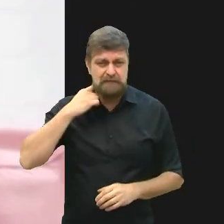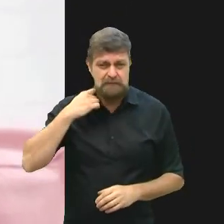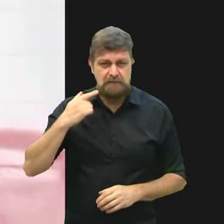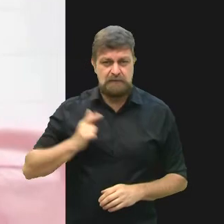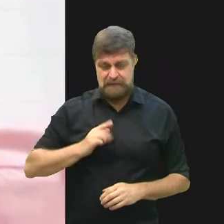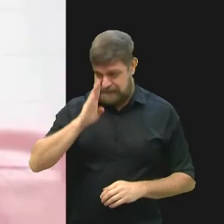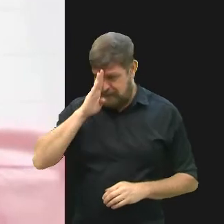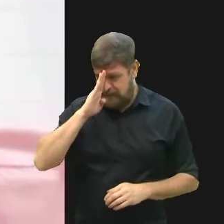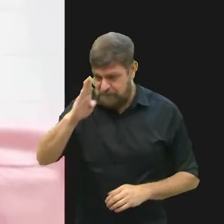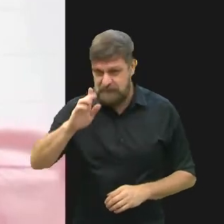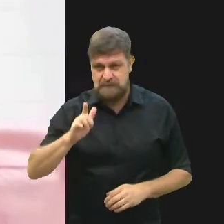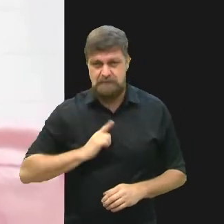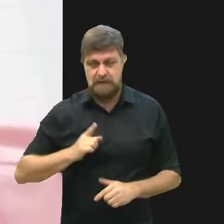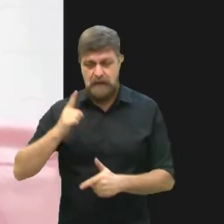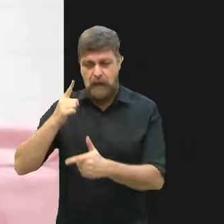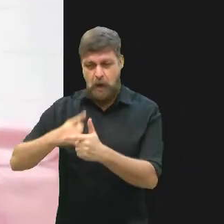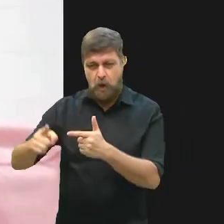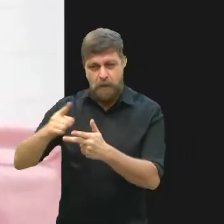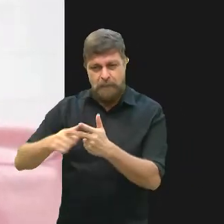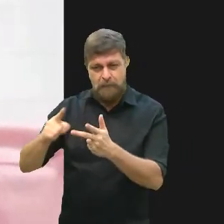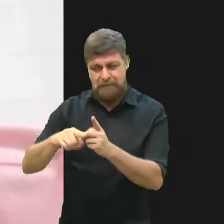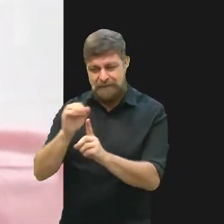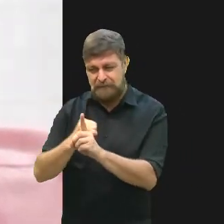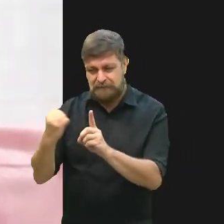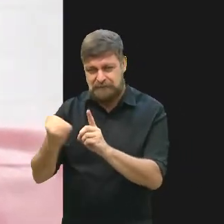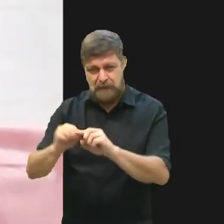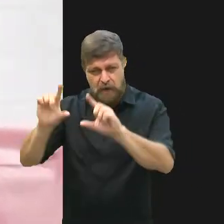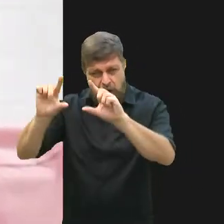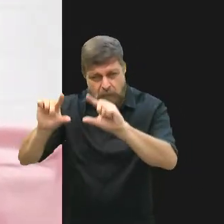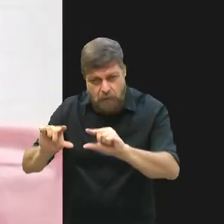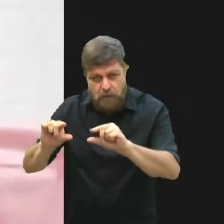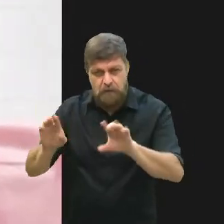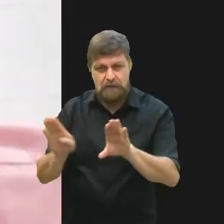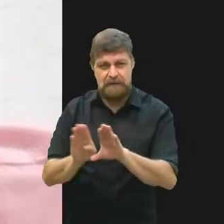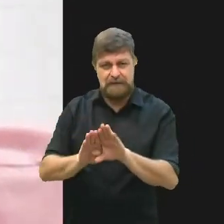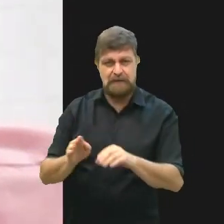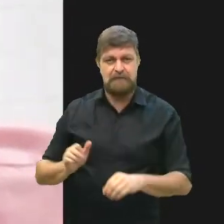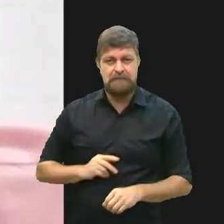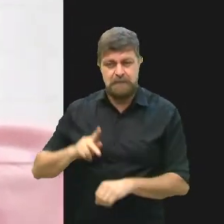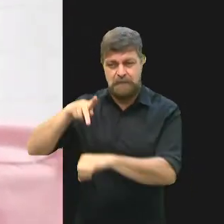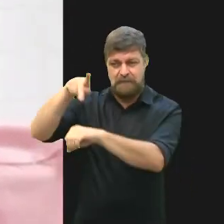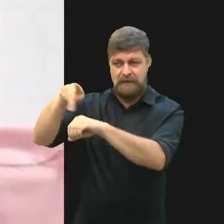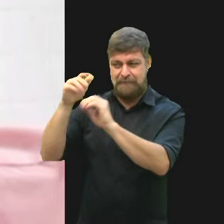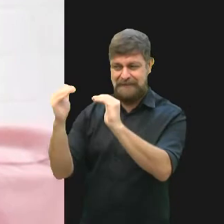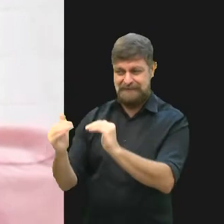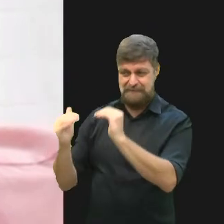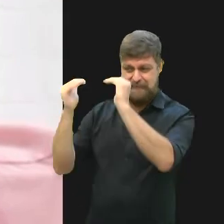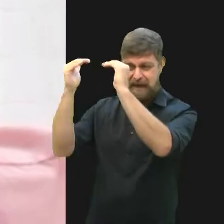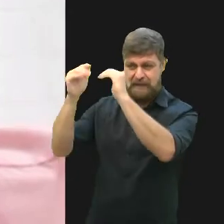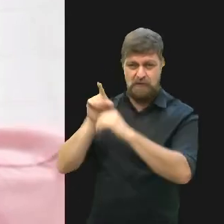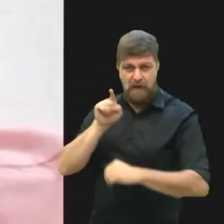aquelas cidades com menos problemas sociais, cidades em que, países mais ricos, em que